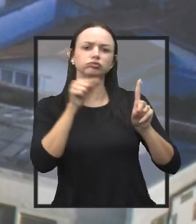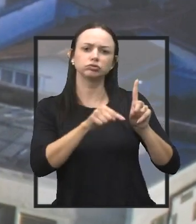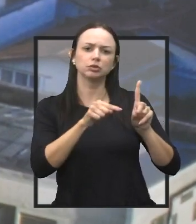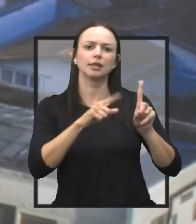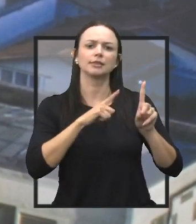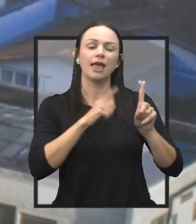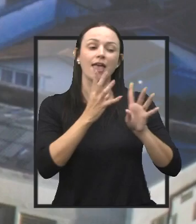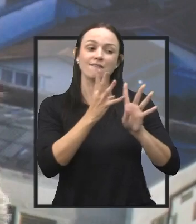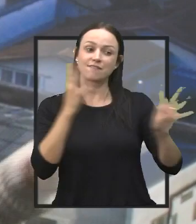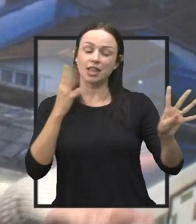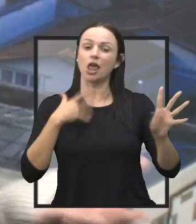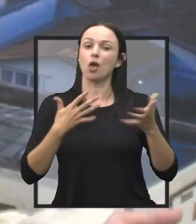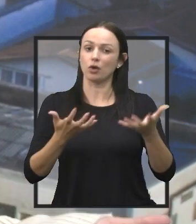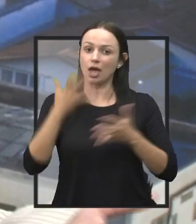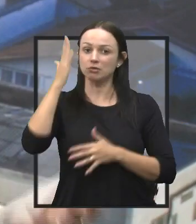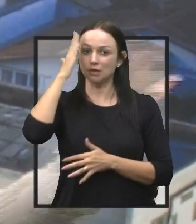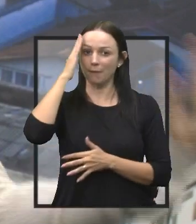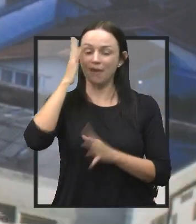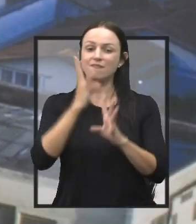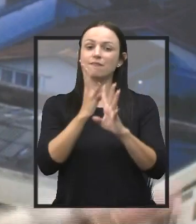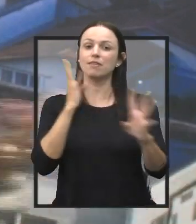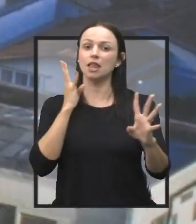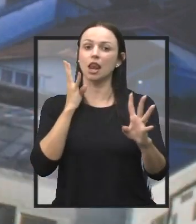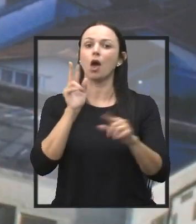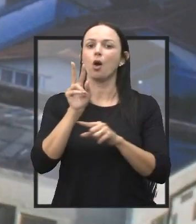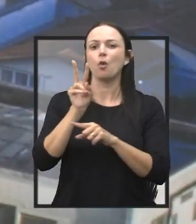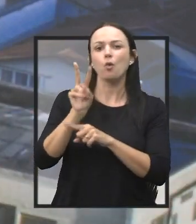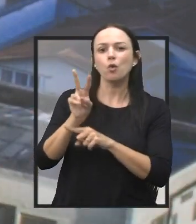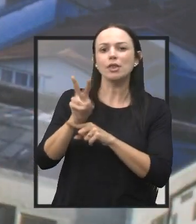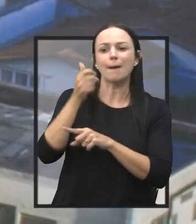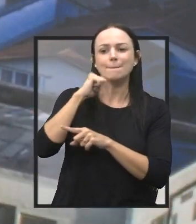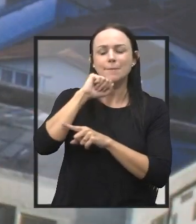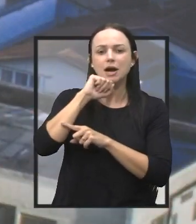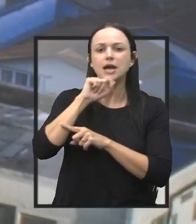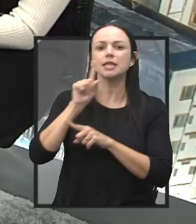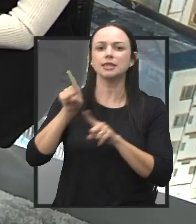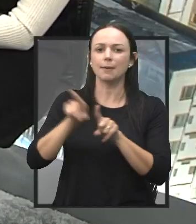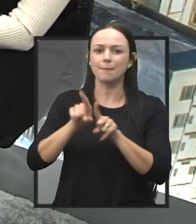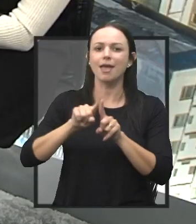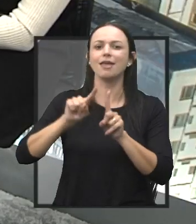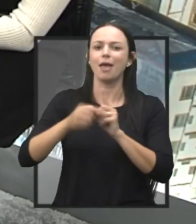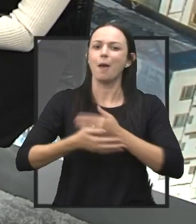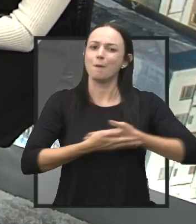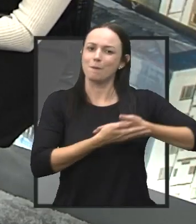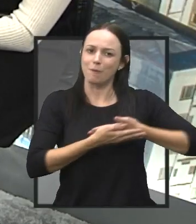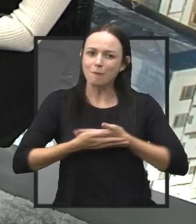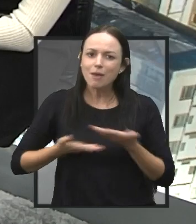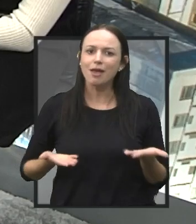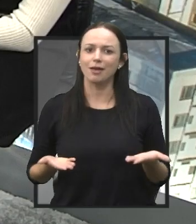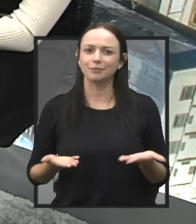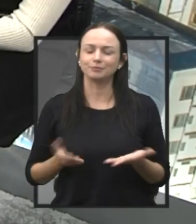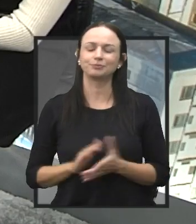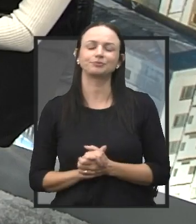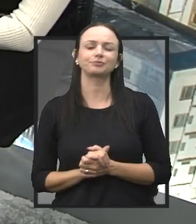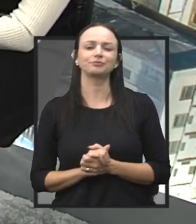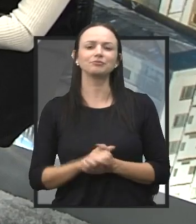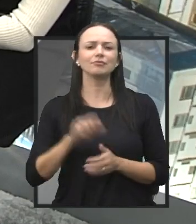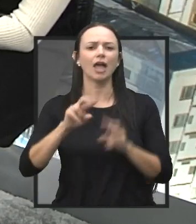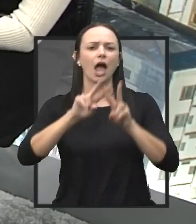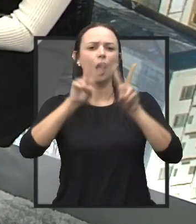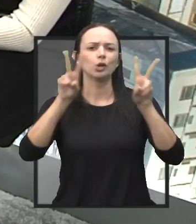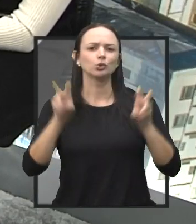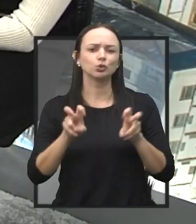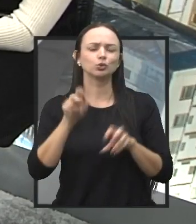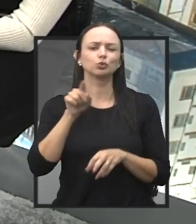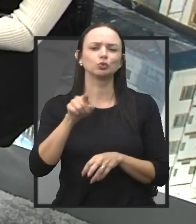fila. A gente precisa cuidar dessas mães e dessas crianças, desses bebês, né? Bom, desses assuntos que a gente acabou de abordar, a senhora